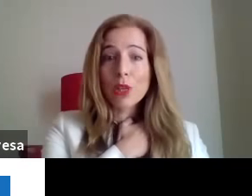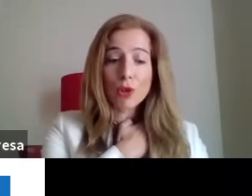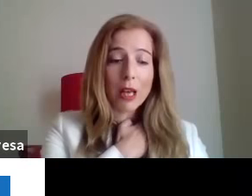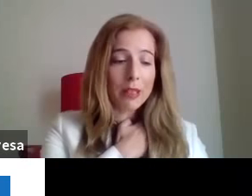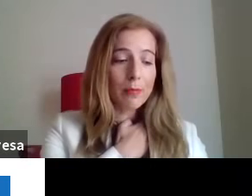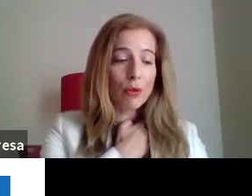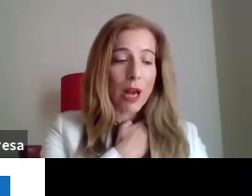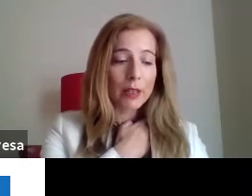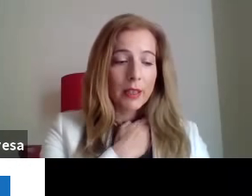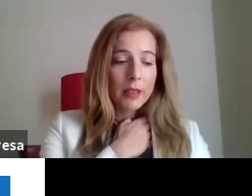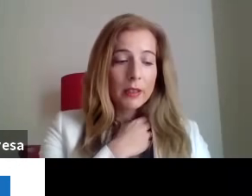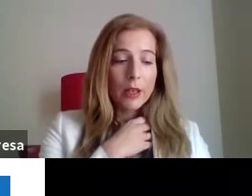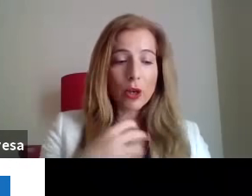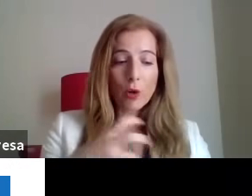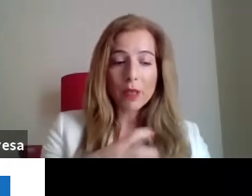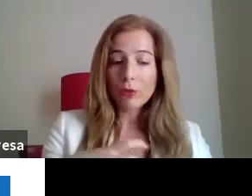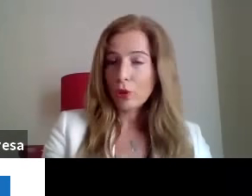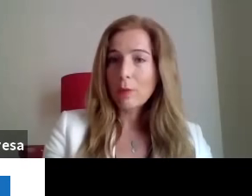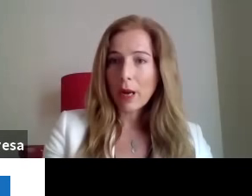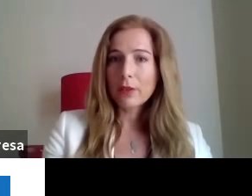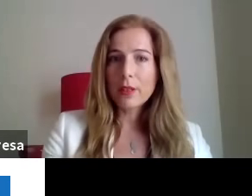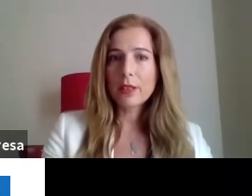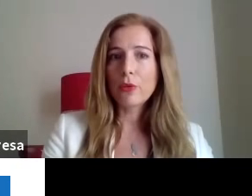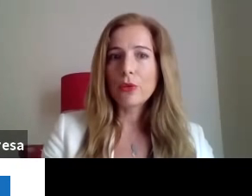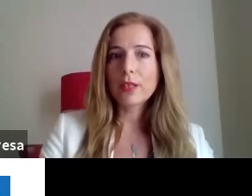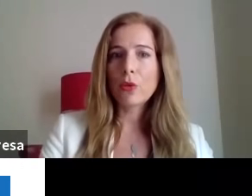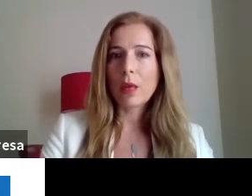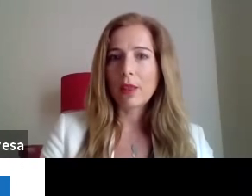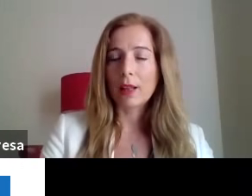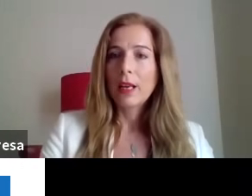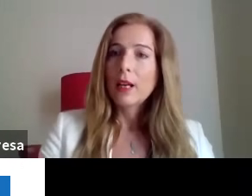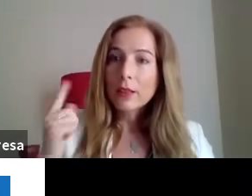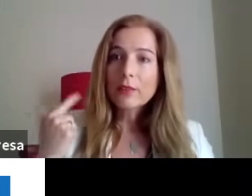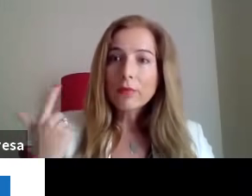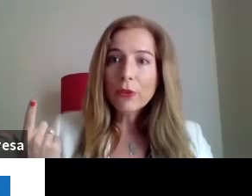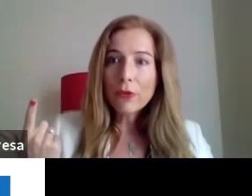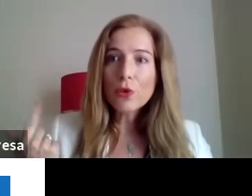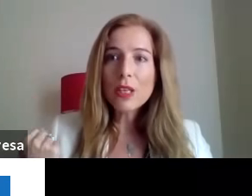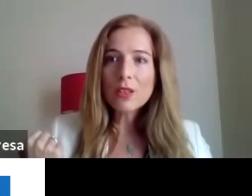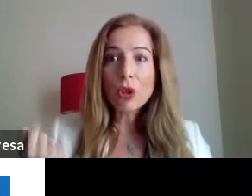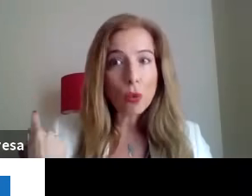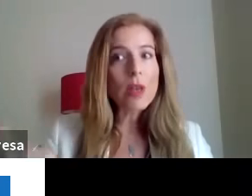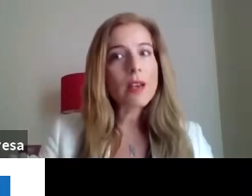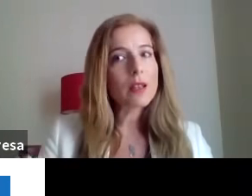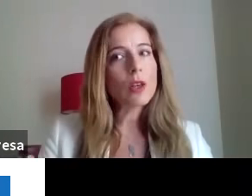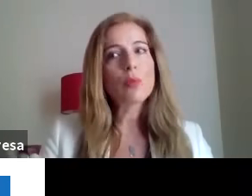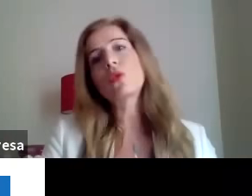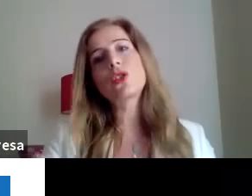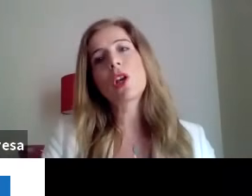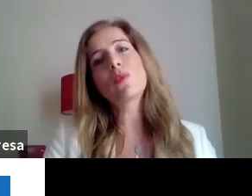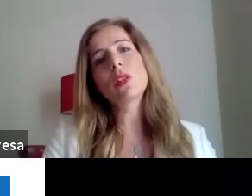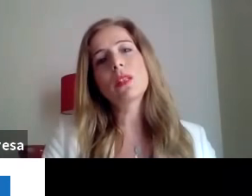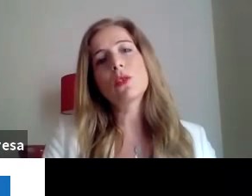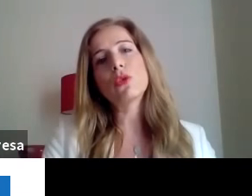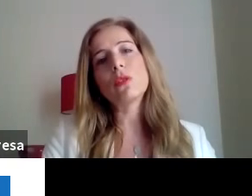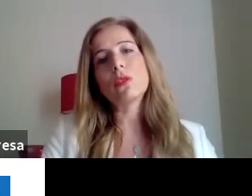psicossociais, podemos realmente melhorar, agora compreendendo o seu impacto na saúde mental. Referi-vos no início que 1 em cada 5 portugueses